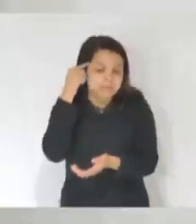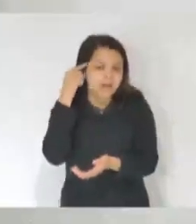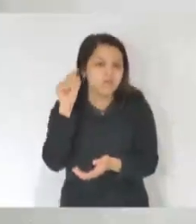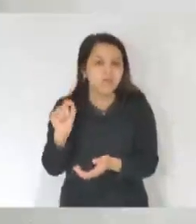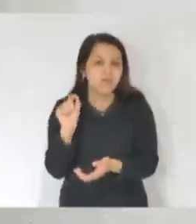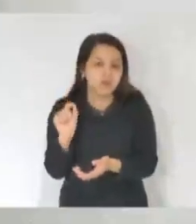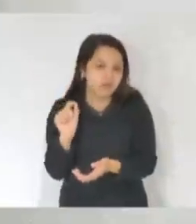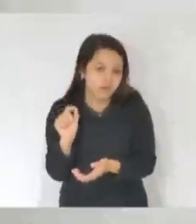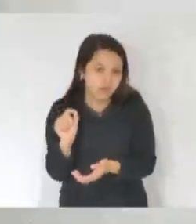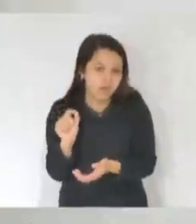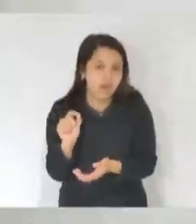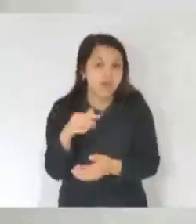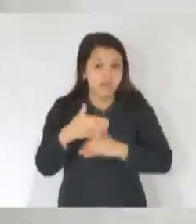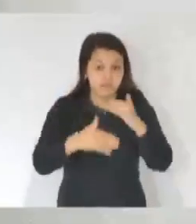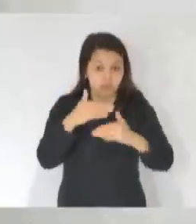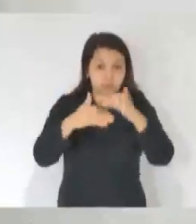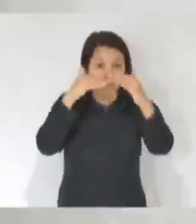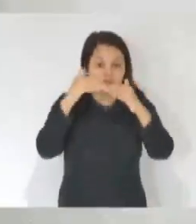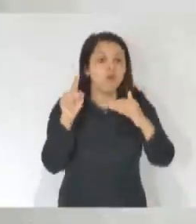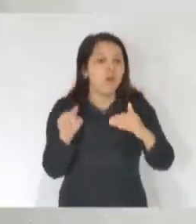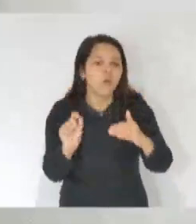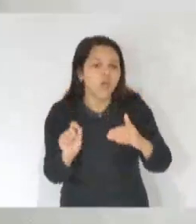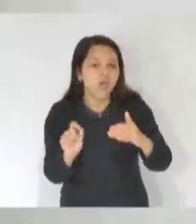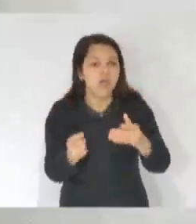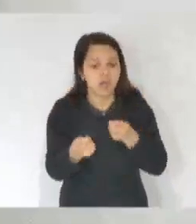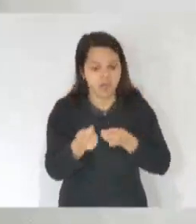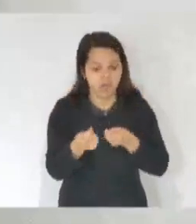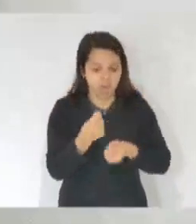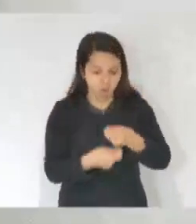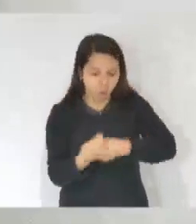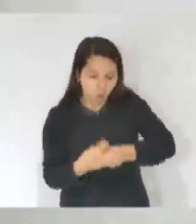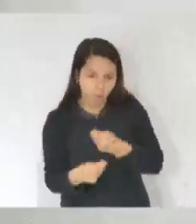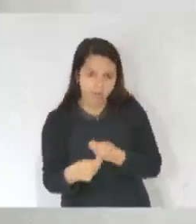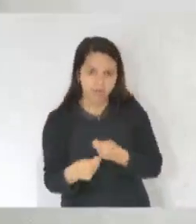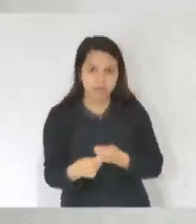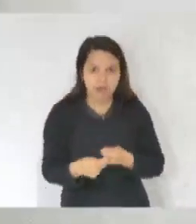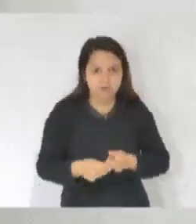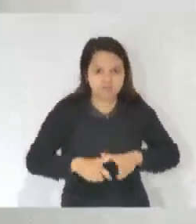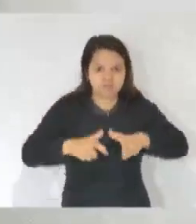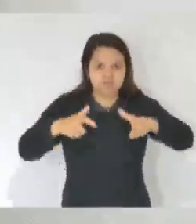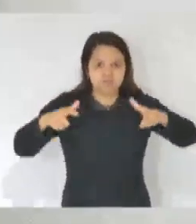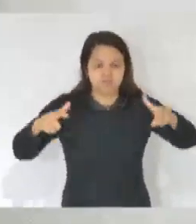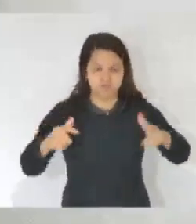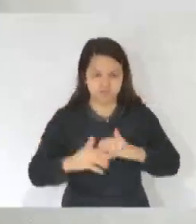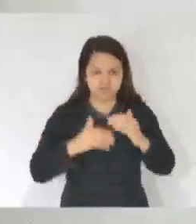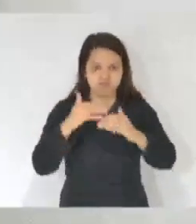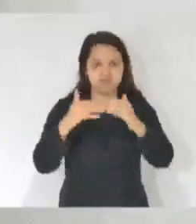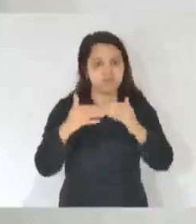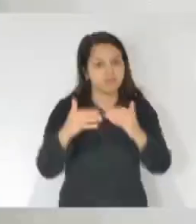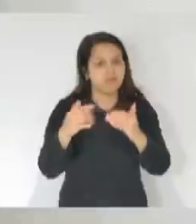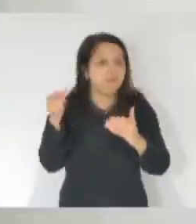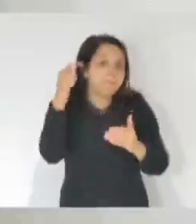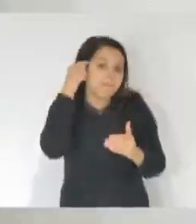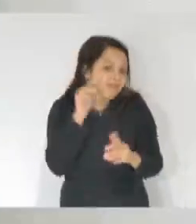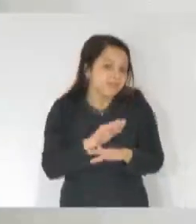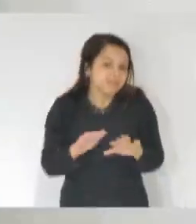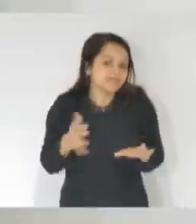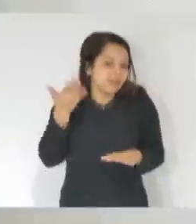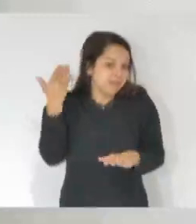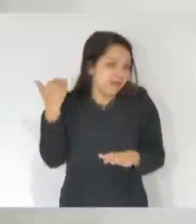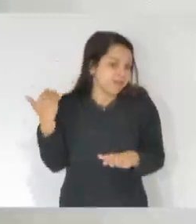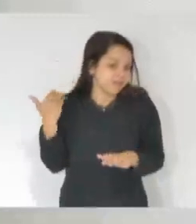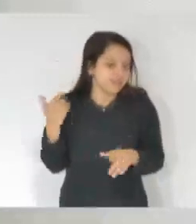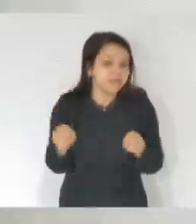apenas crescimento econômico. Inclusive as métricas, né, de medir o desenvolvimento de um município, de um